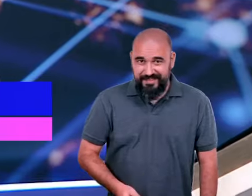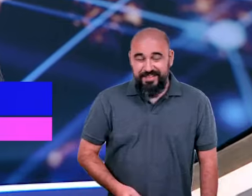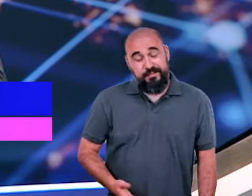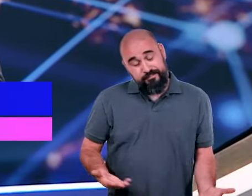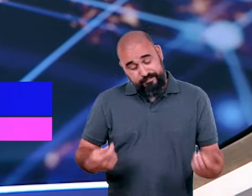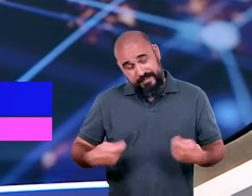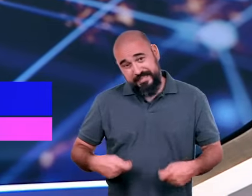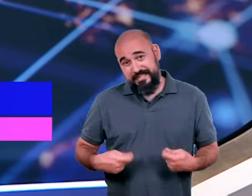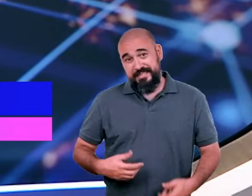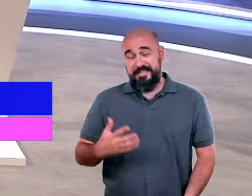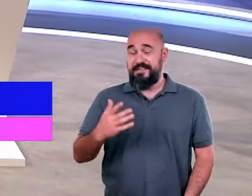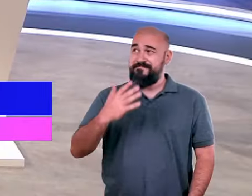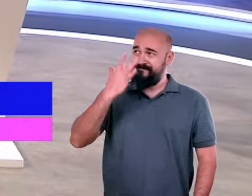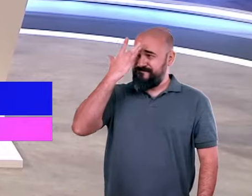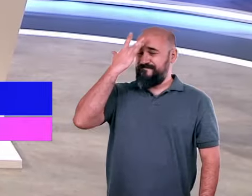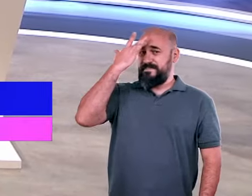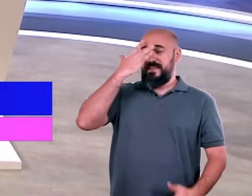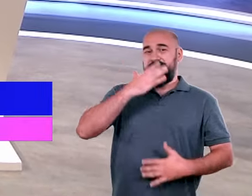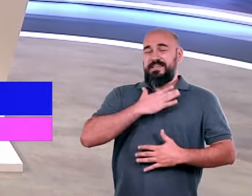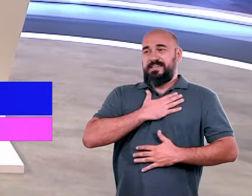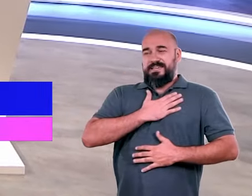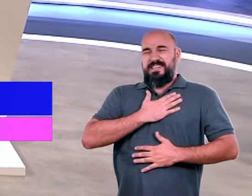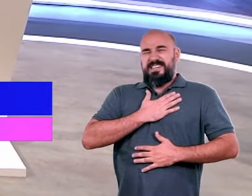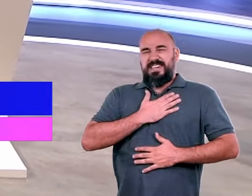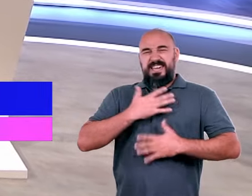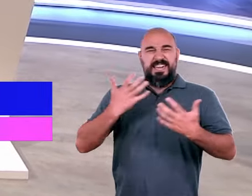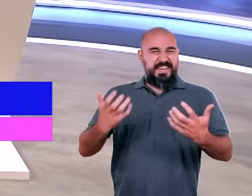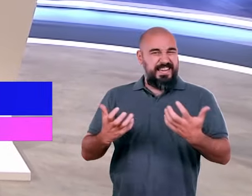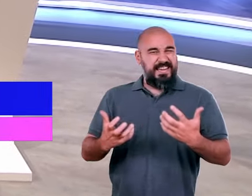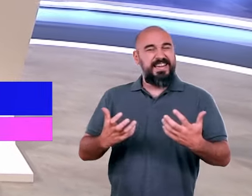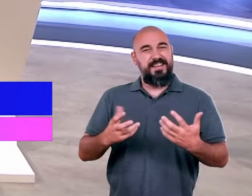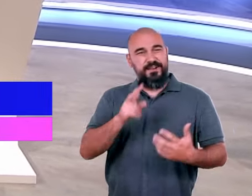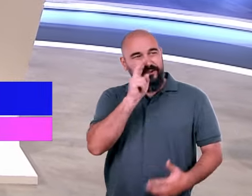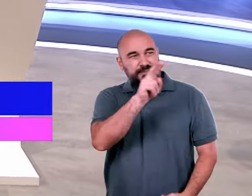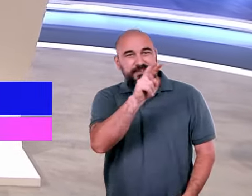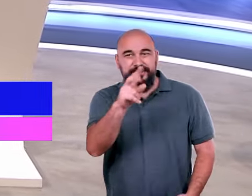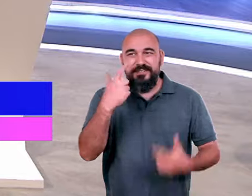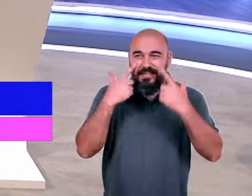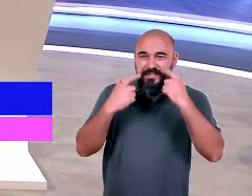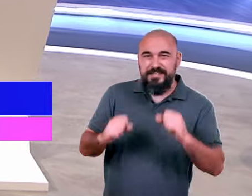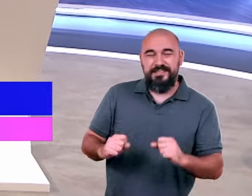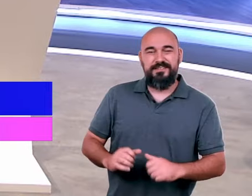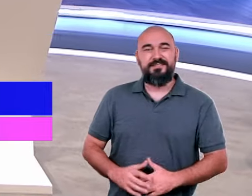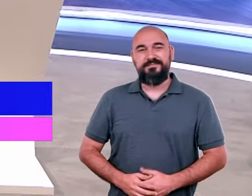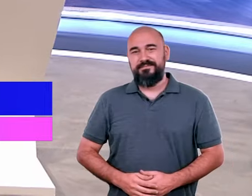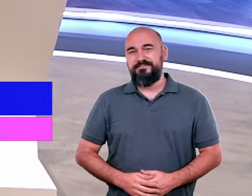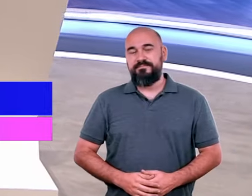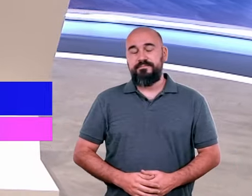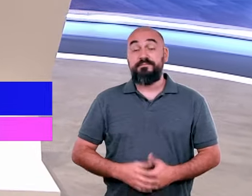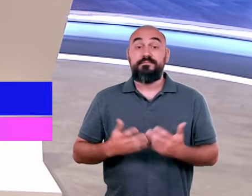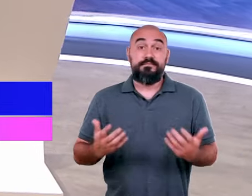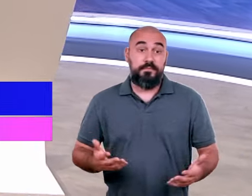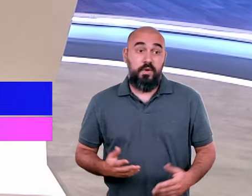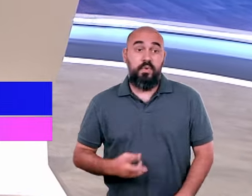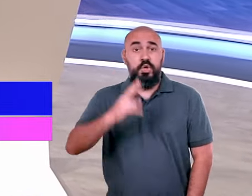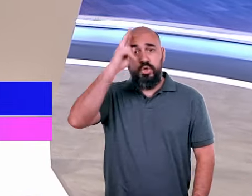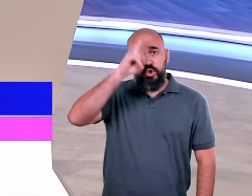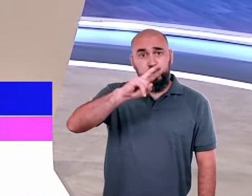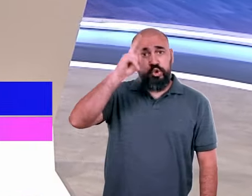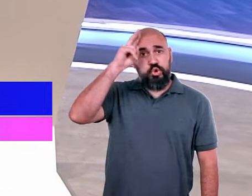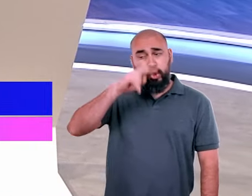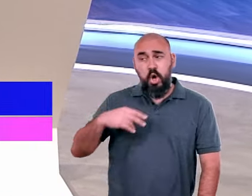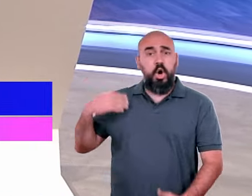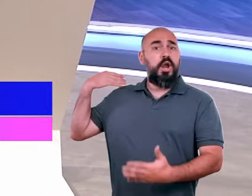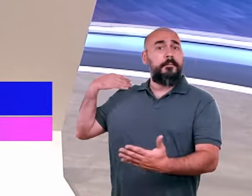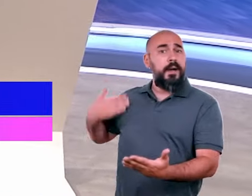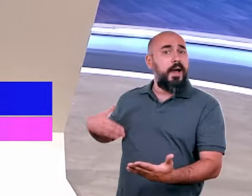no seu coração. Então, nós contemplamos na história o